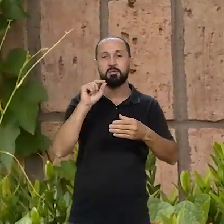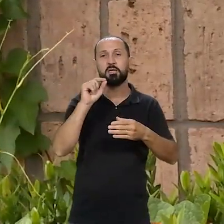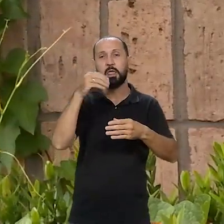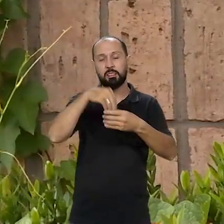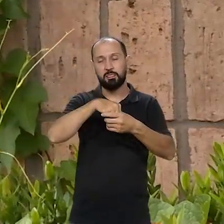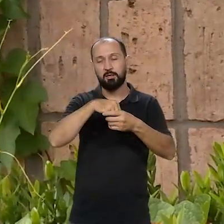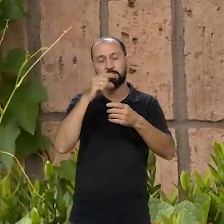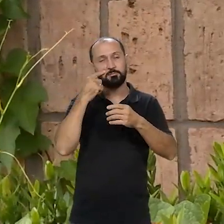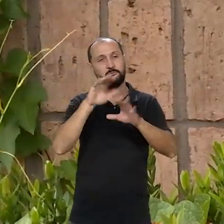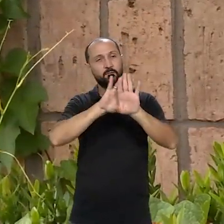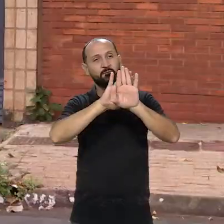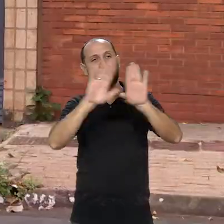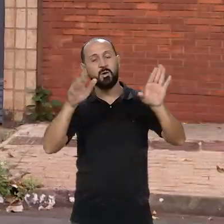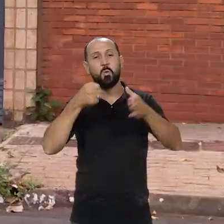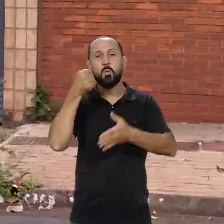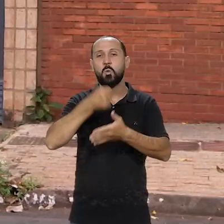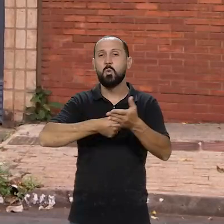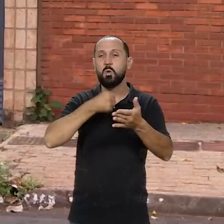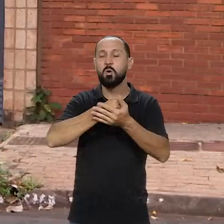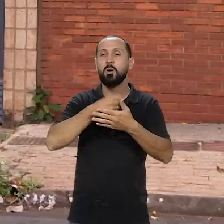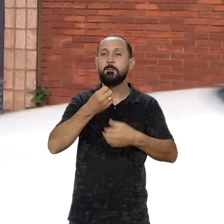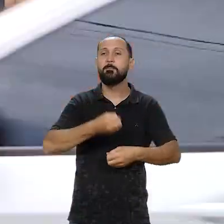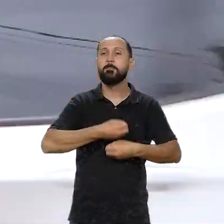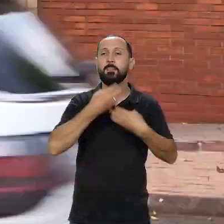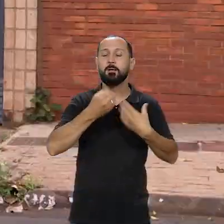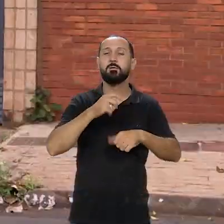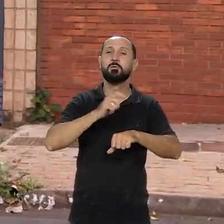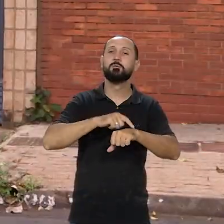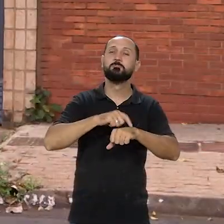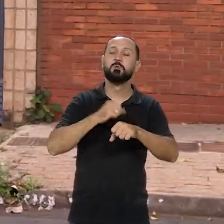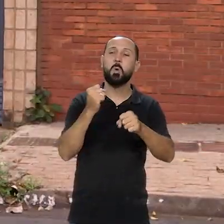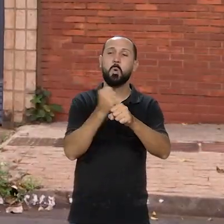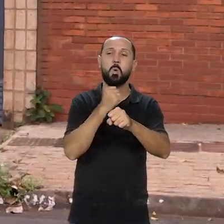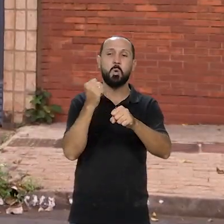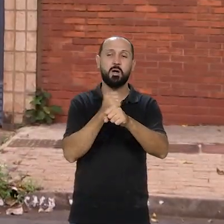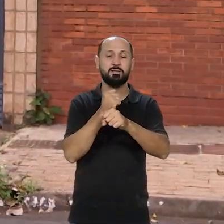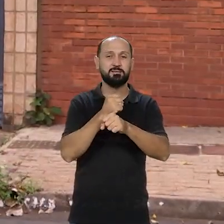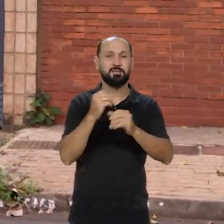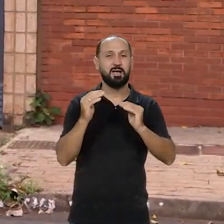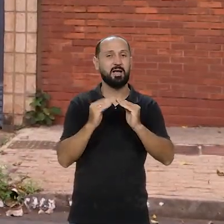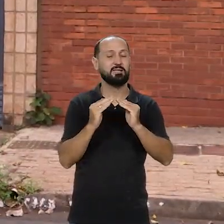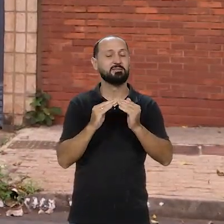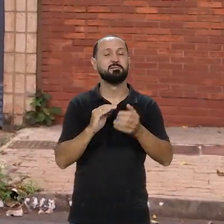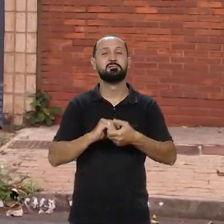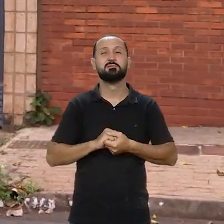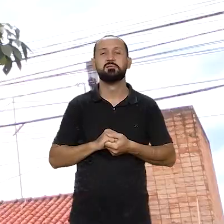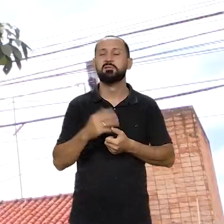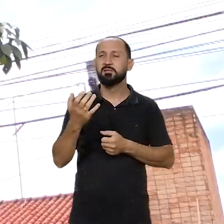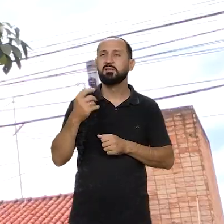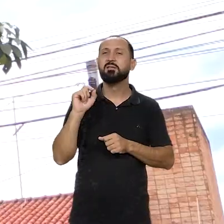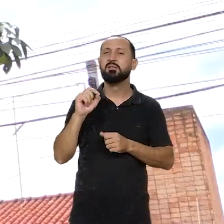vertical na fachada, foram exigidos pelo poeta no processo de construção do local.